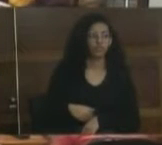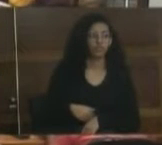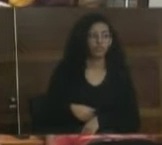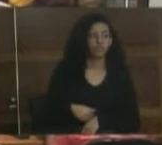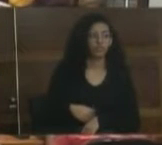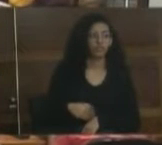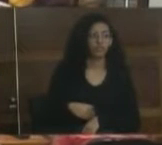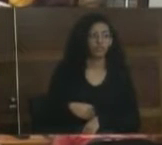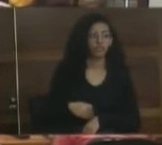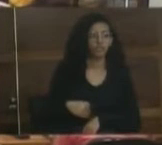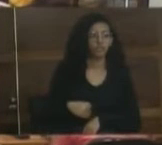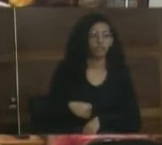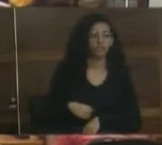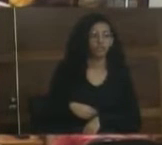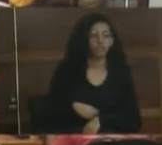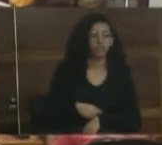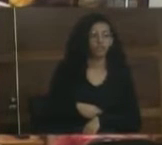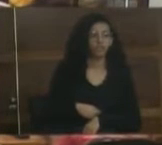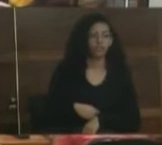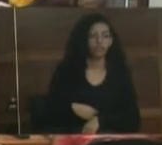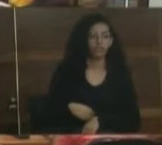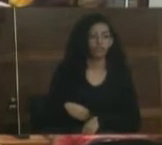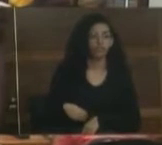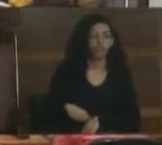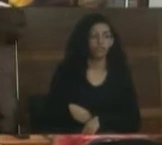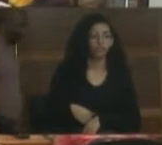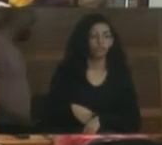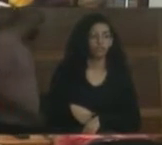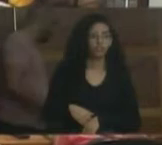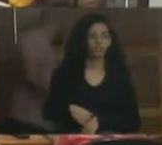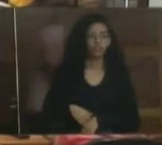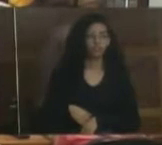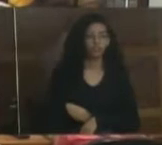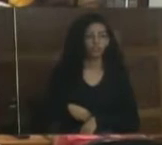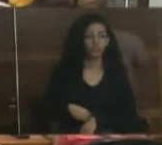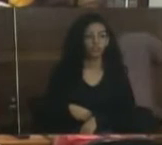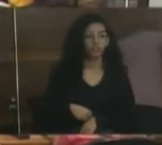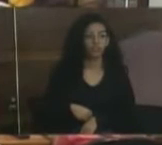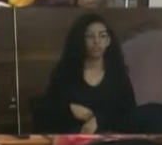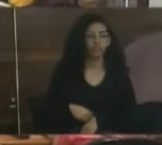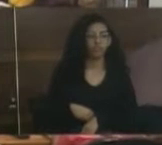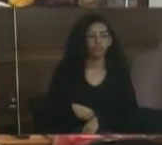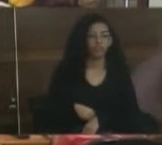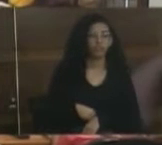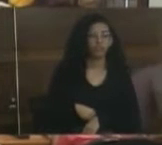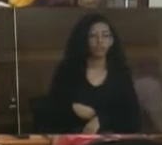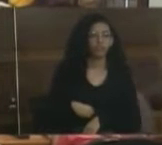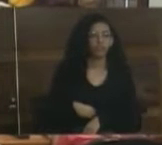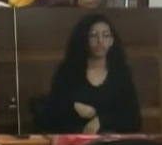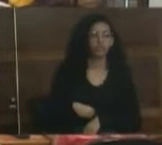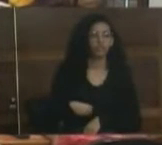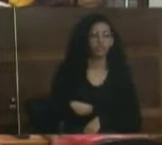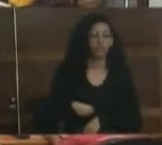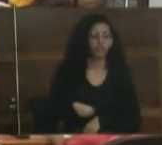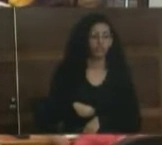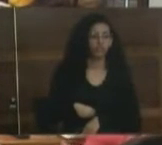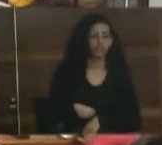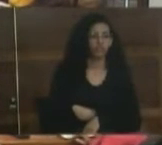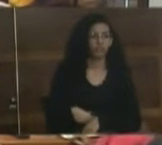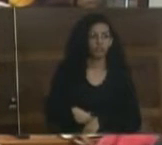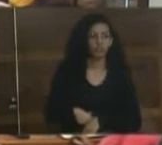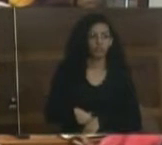e e aí o gta